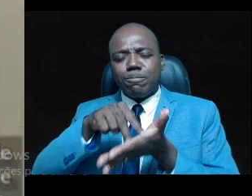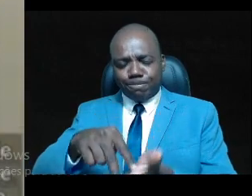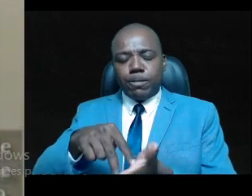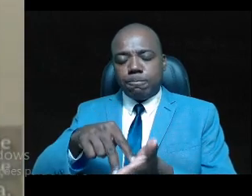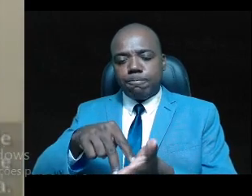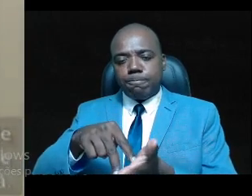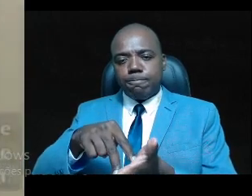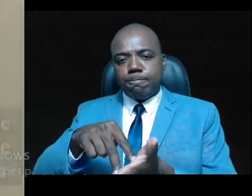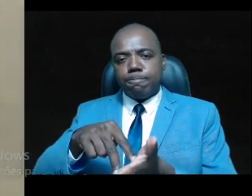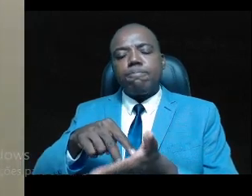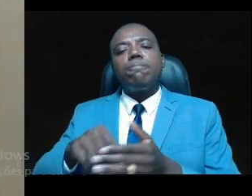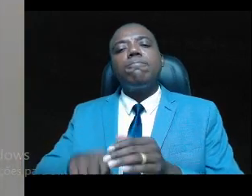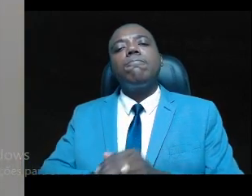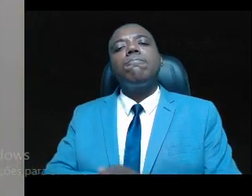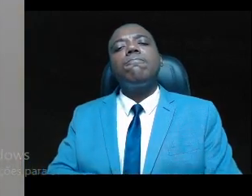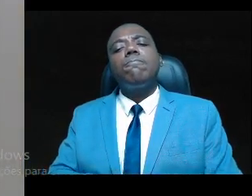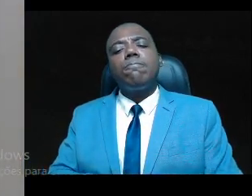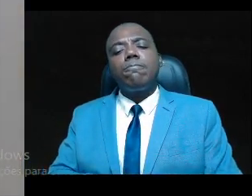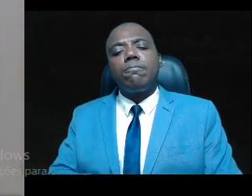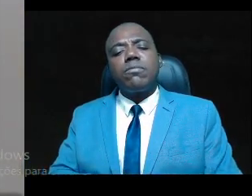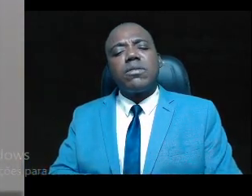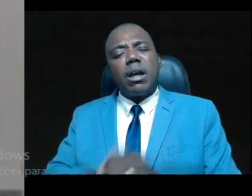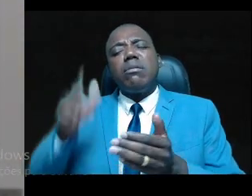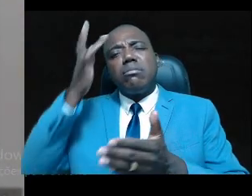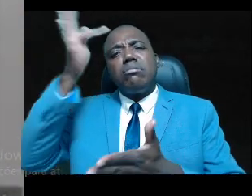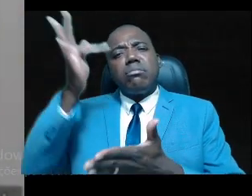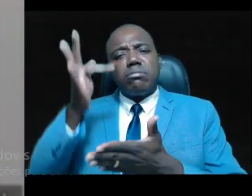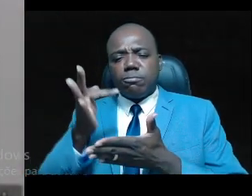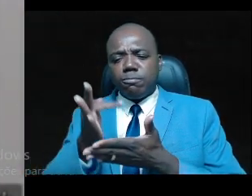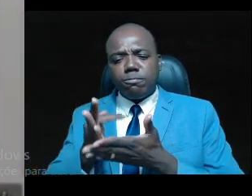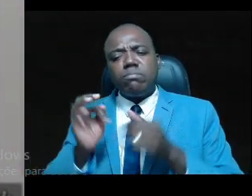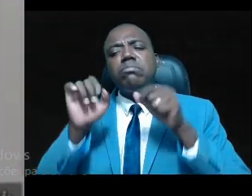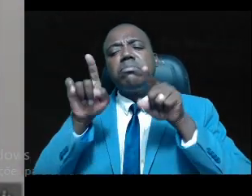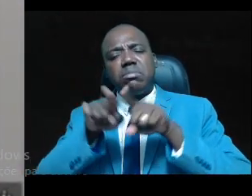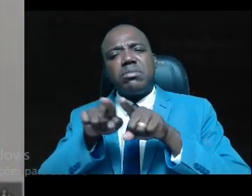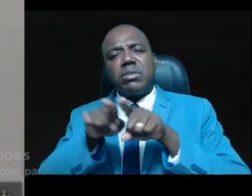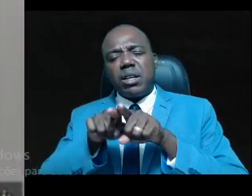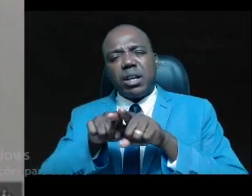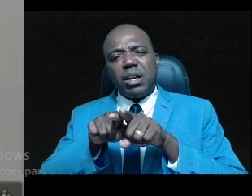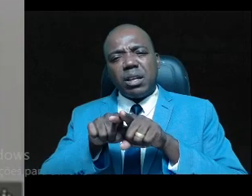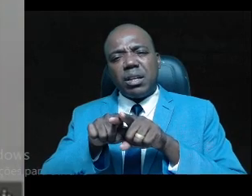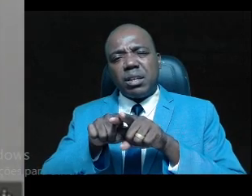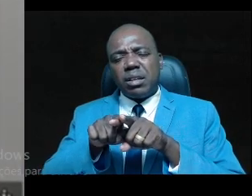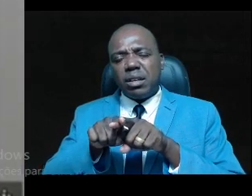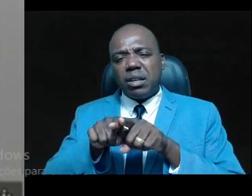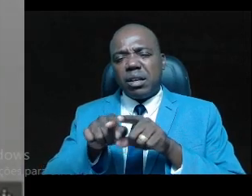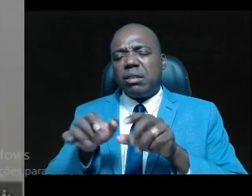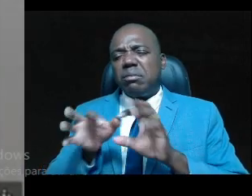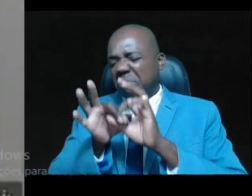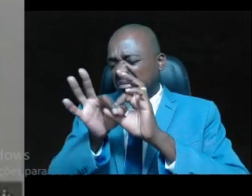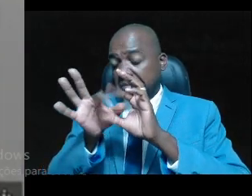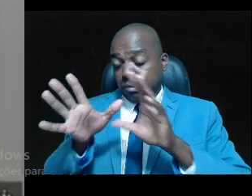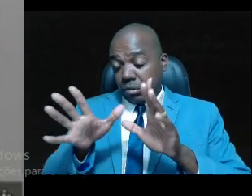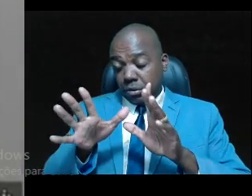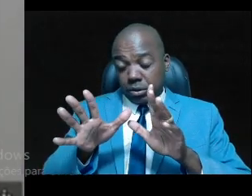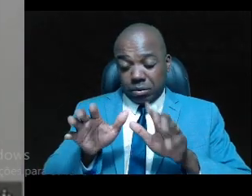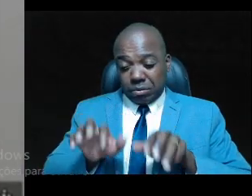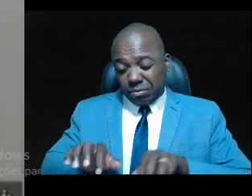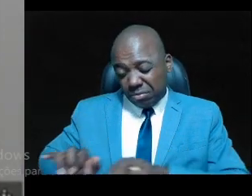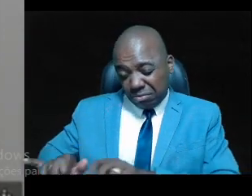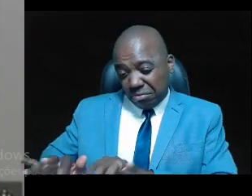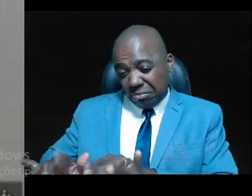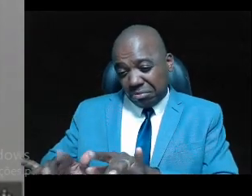a recompensa. Pela fé deixou o Egito, não temendo a ira do